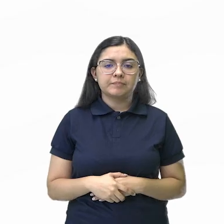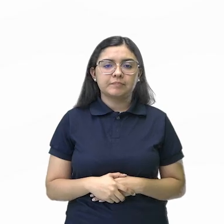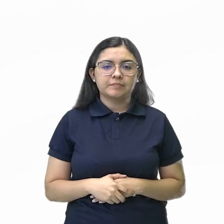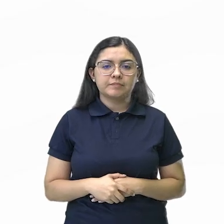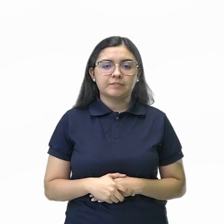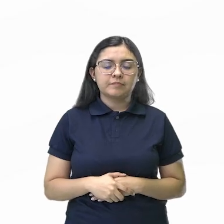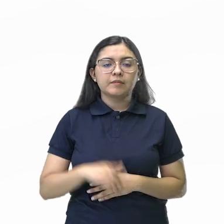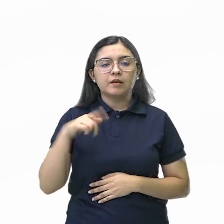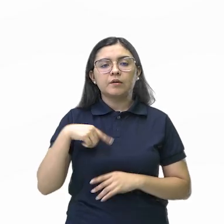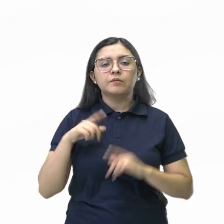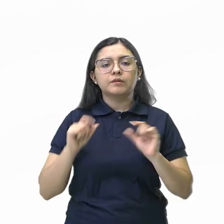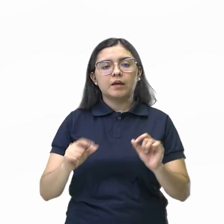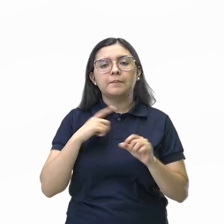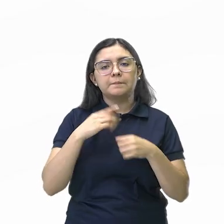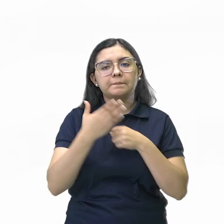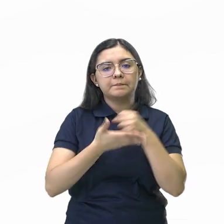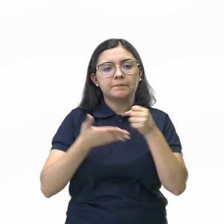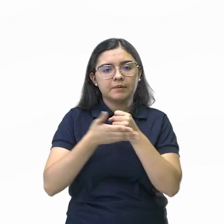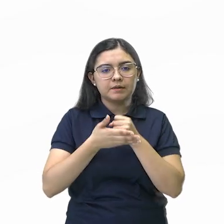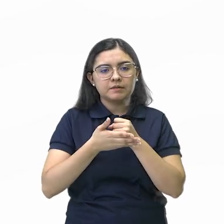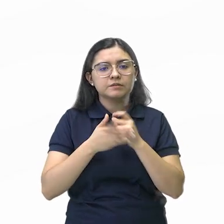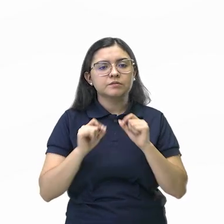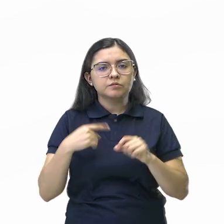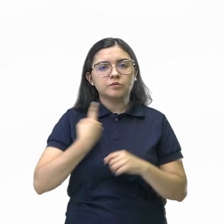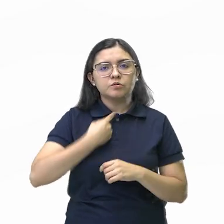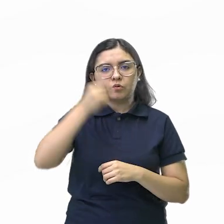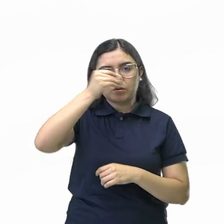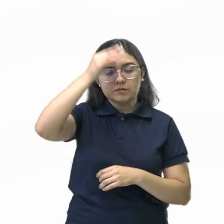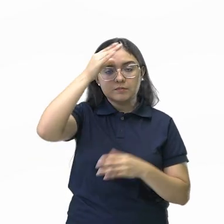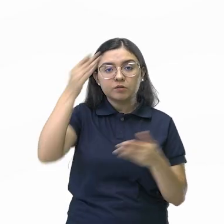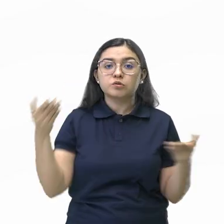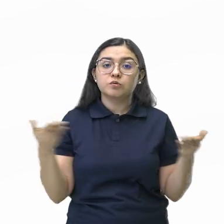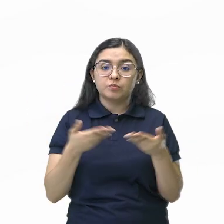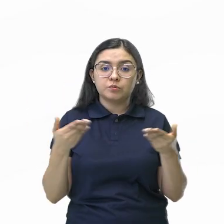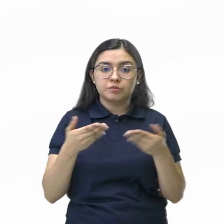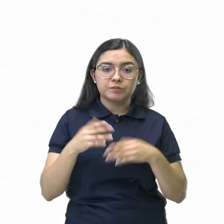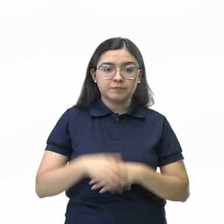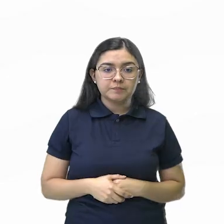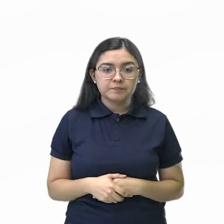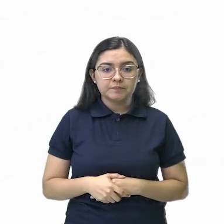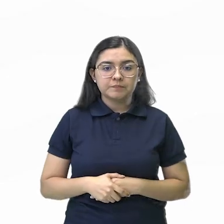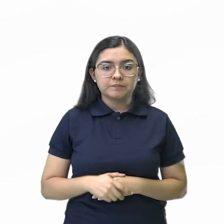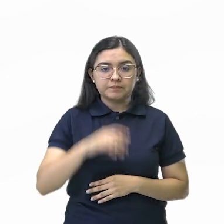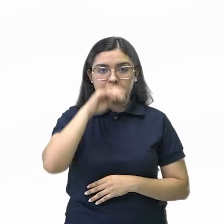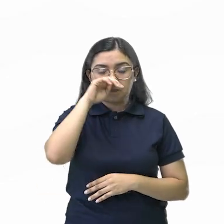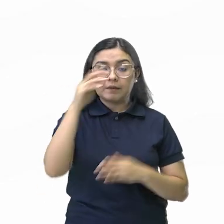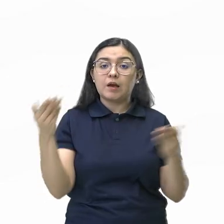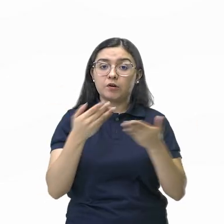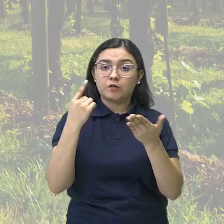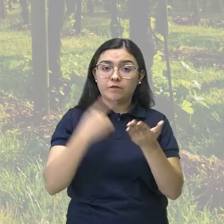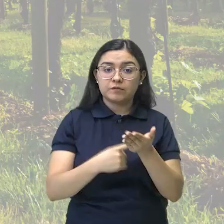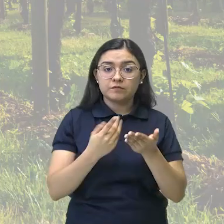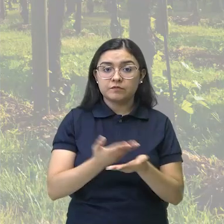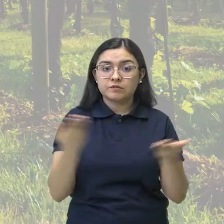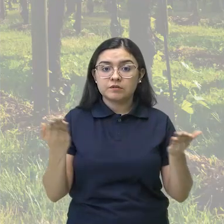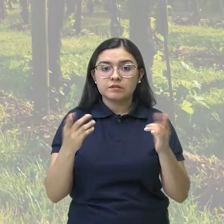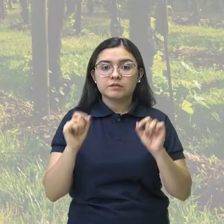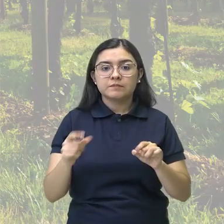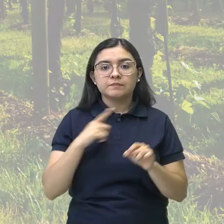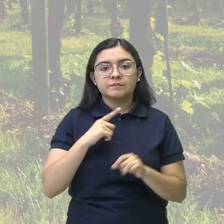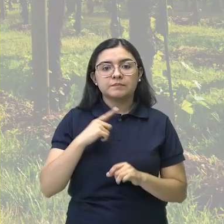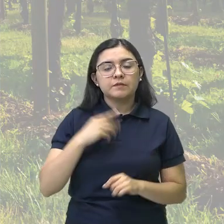Que é a base do nosso conhecimento agora que a gente vai adentrar. Eu convido a vocês a fazer